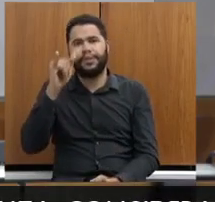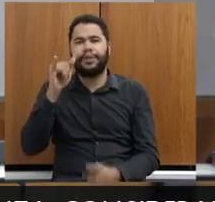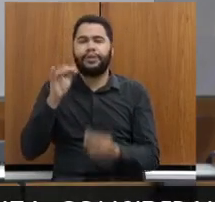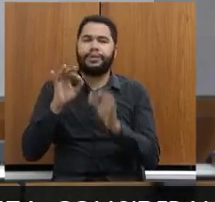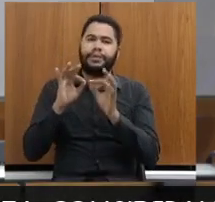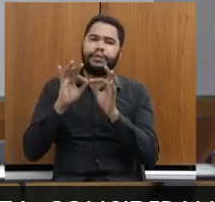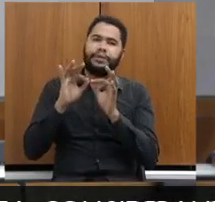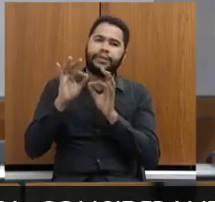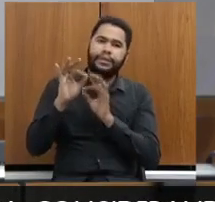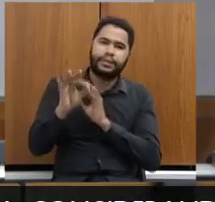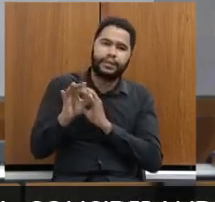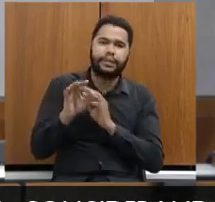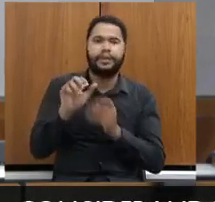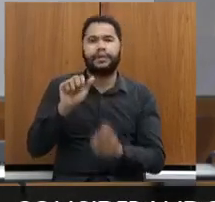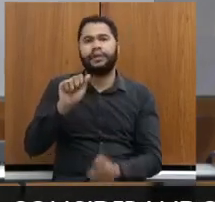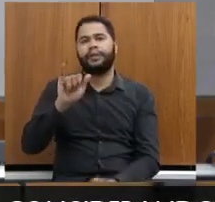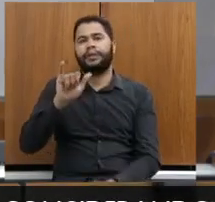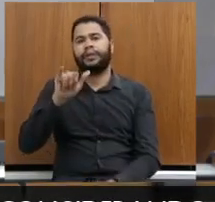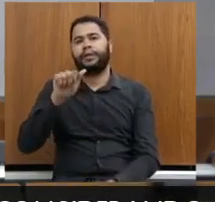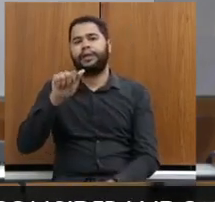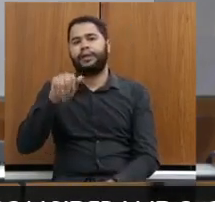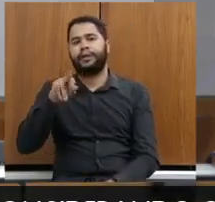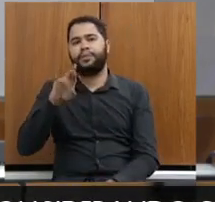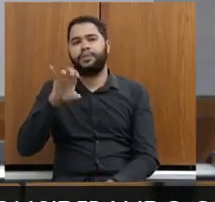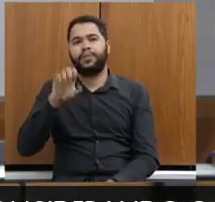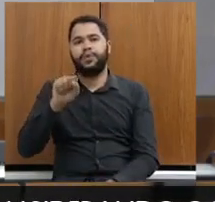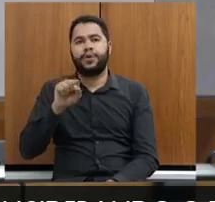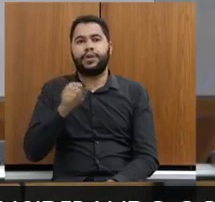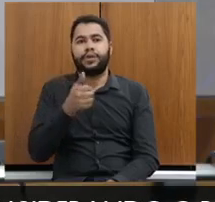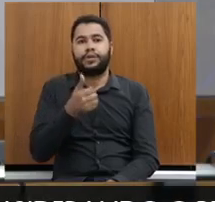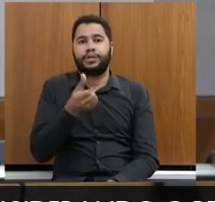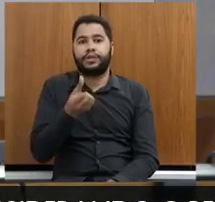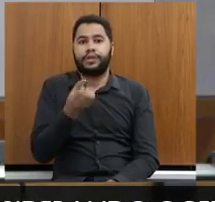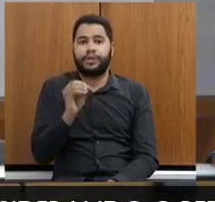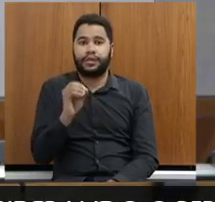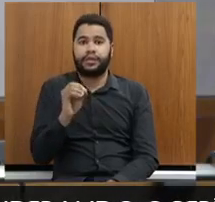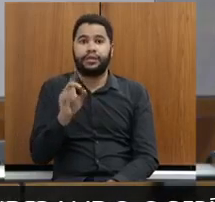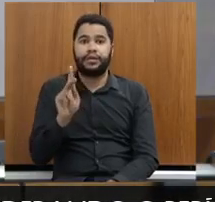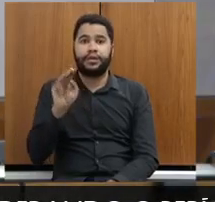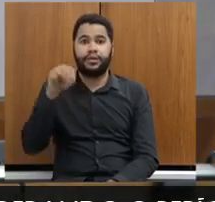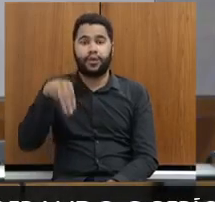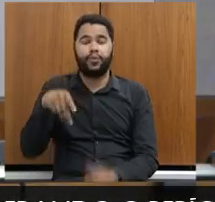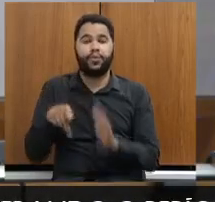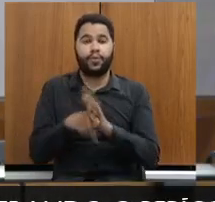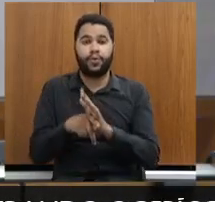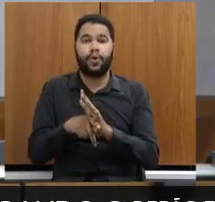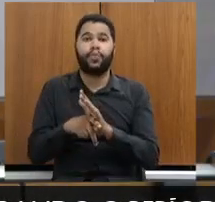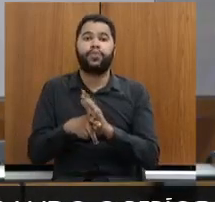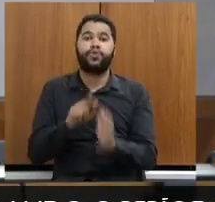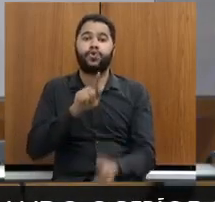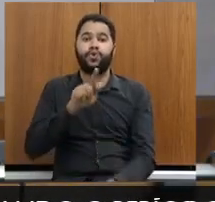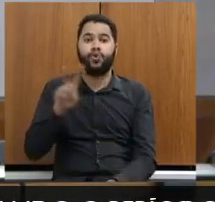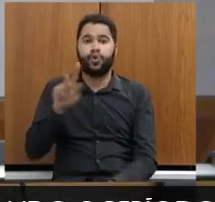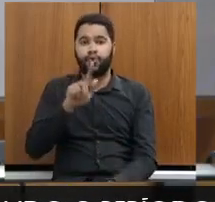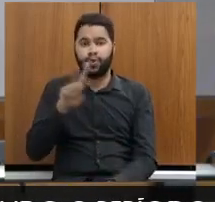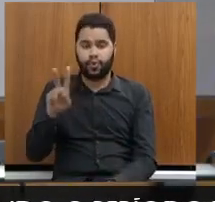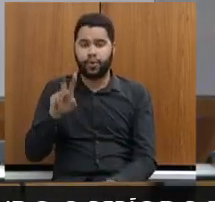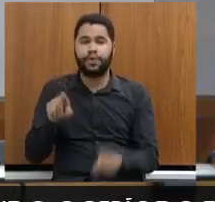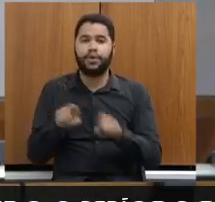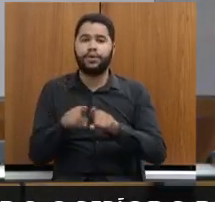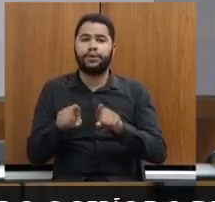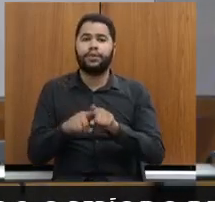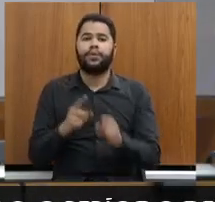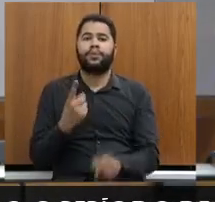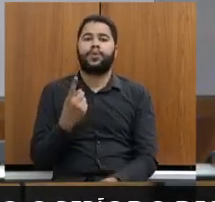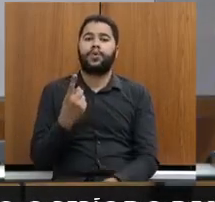distância aí de Aimorés tá A 160 km de Governador Valadares e na divisa 1